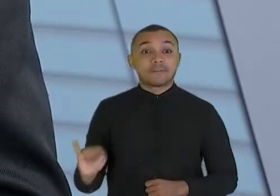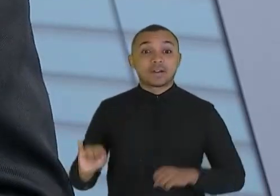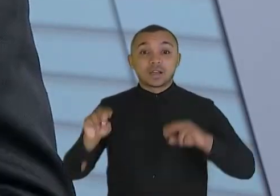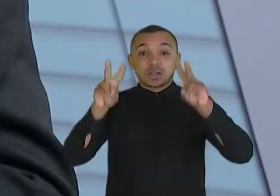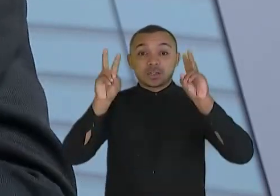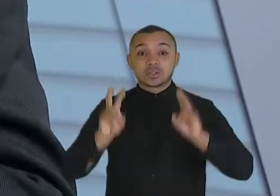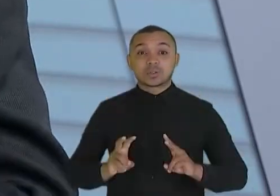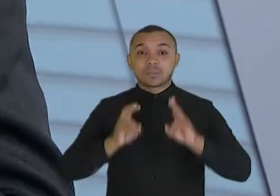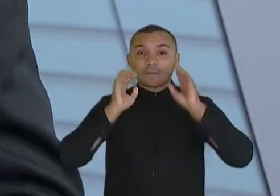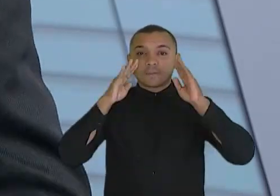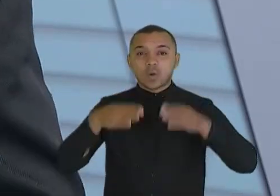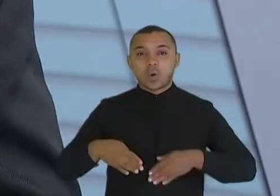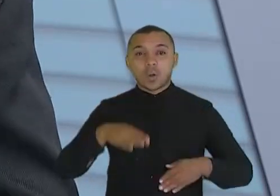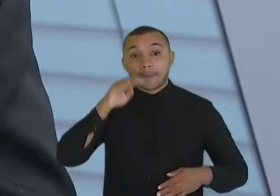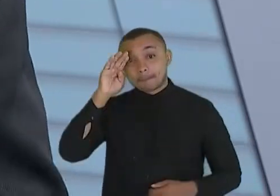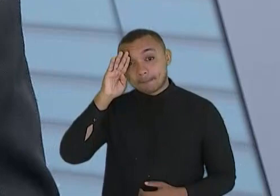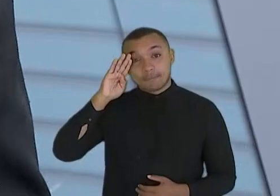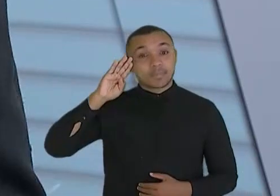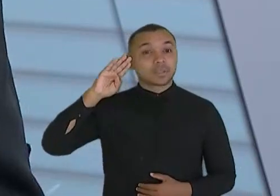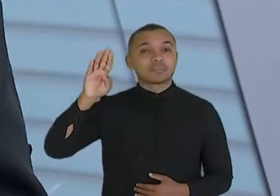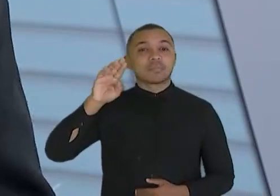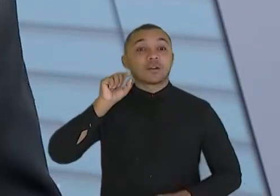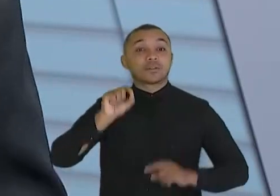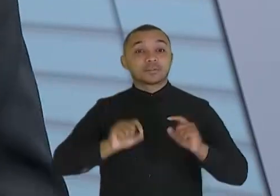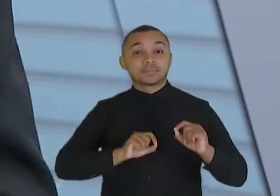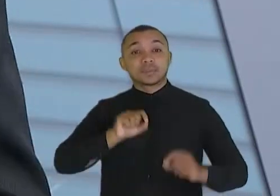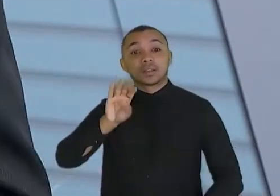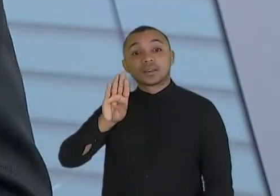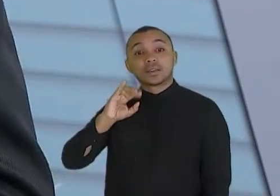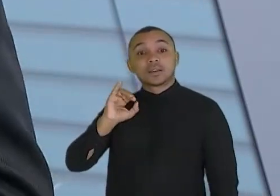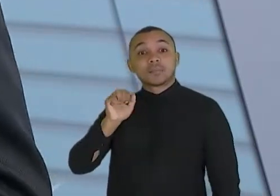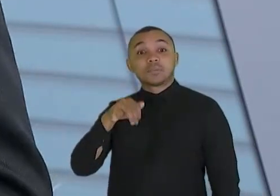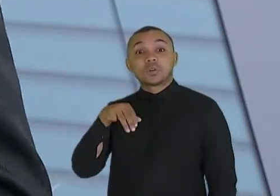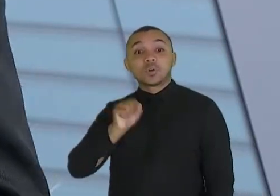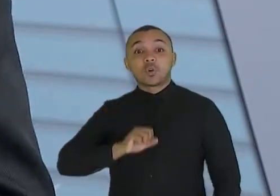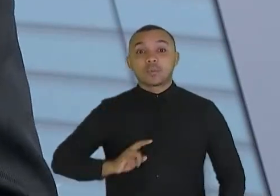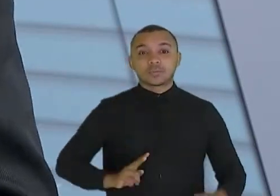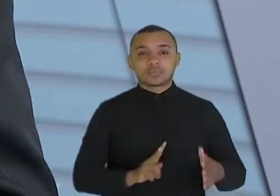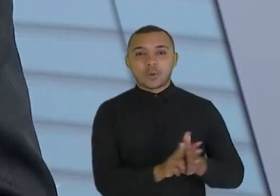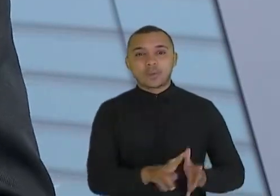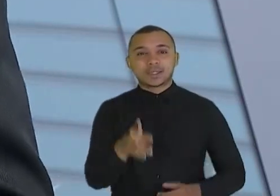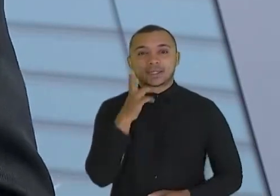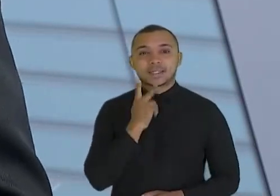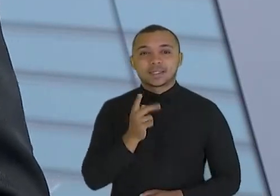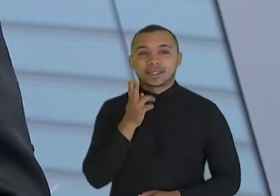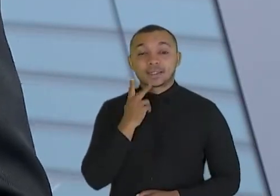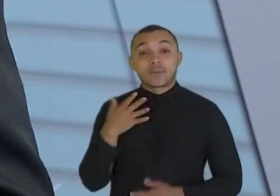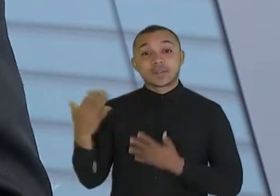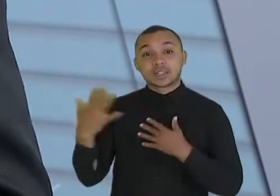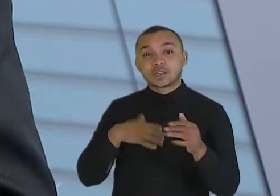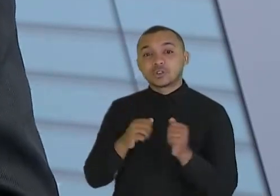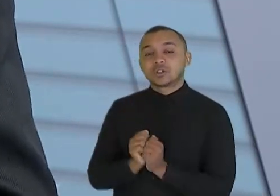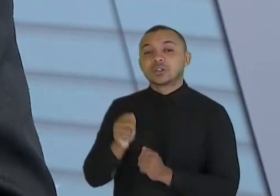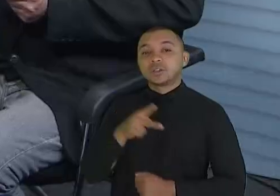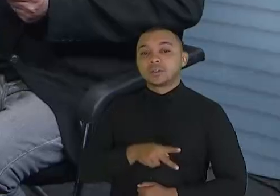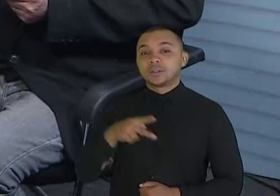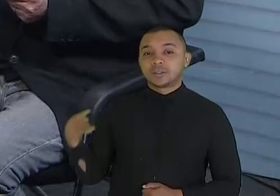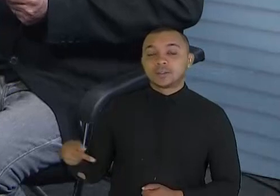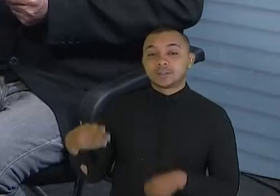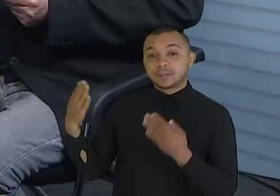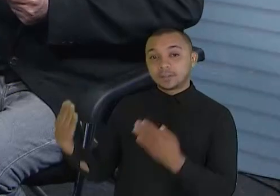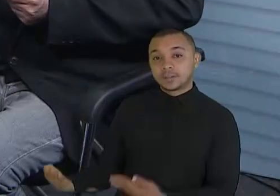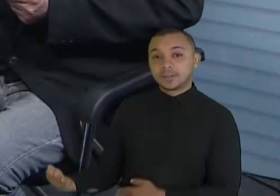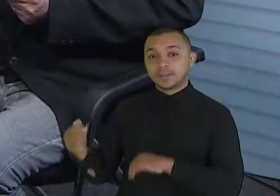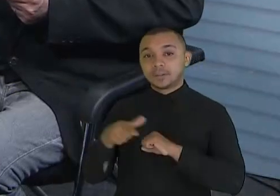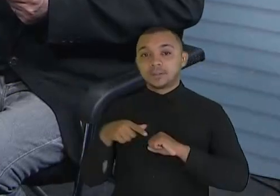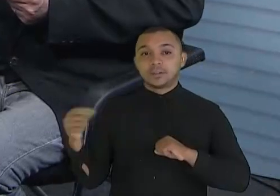o foco principal, o nosso bioma, que é nosso, da Caatinga. E eu conversei aqui com o professor Marcos Maurício Holanda, da